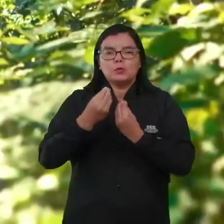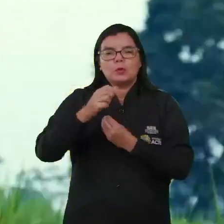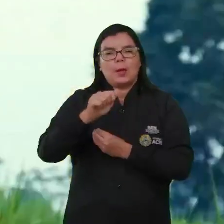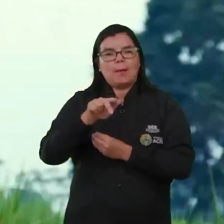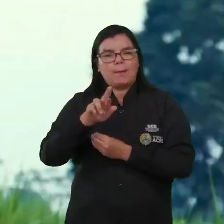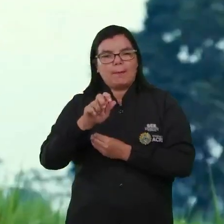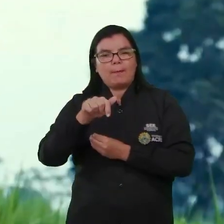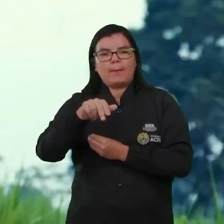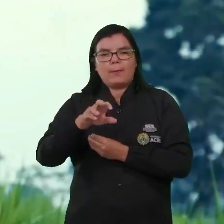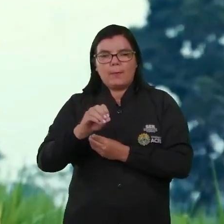arqueológico.